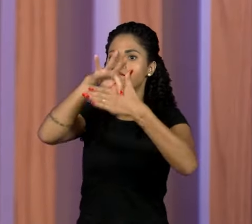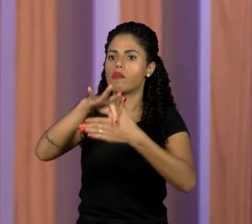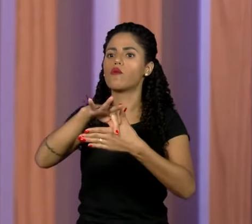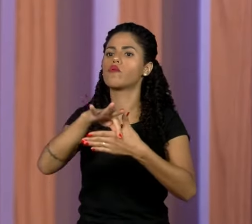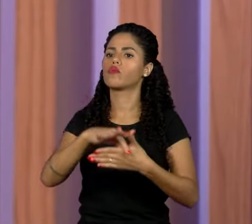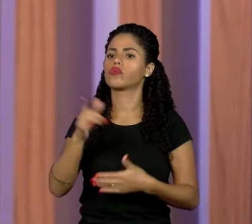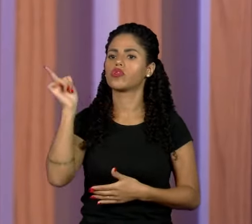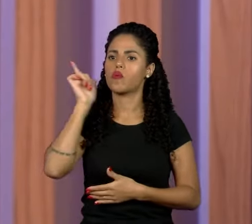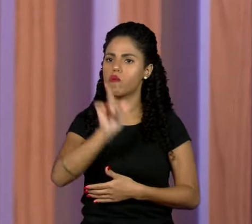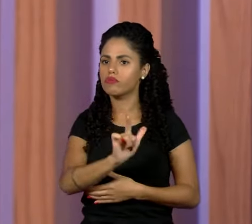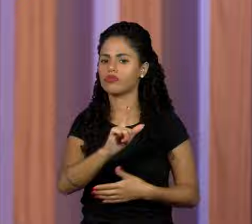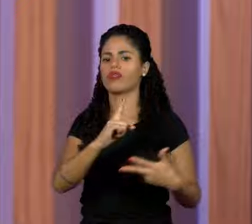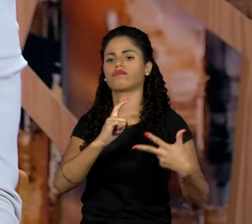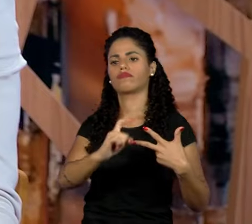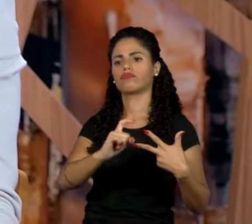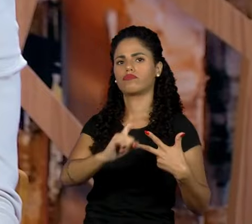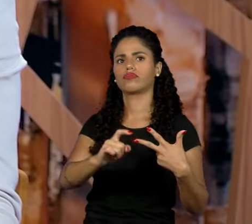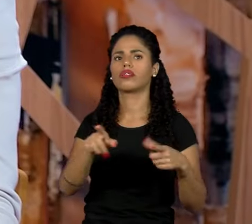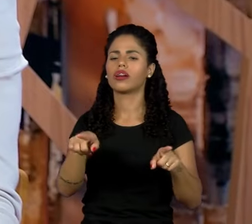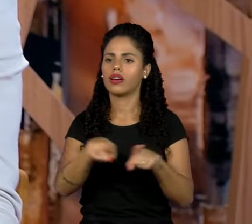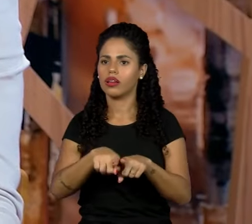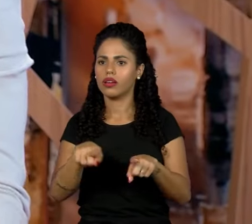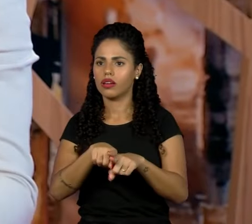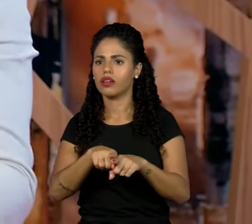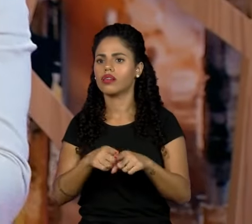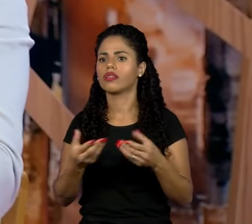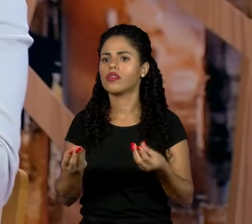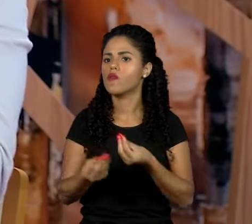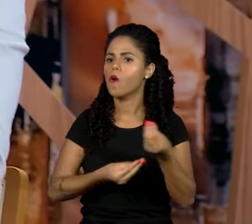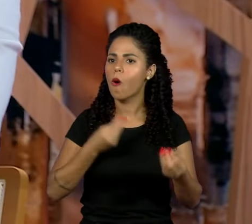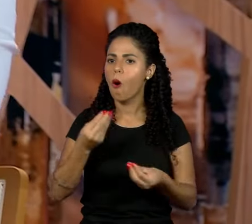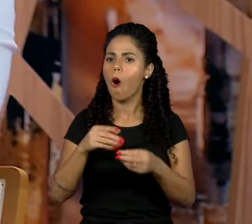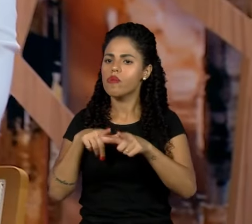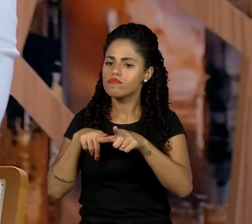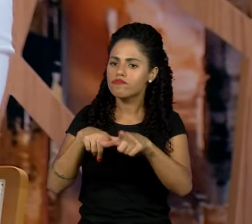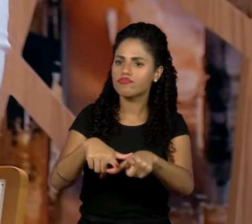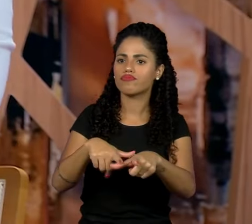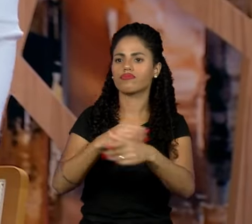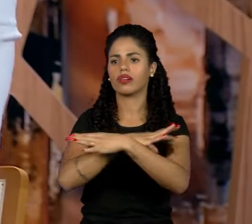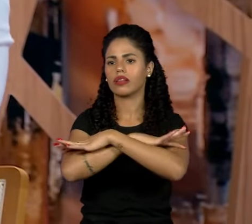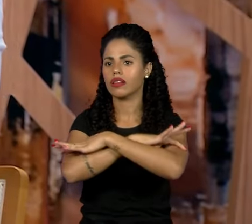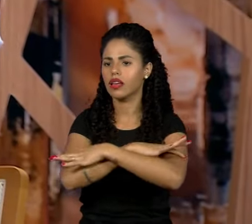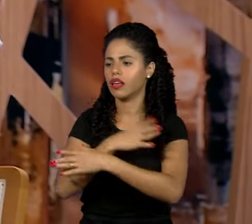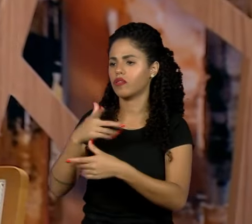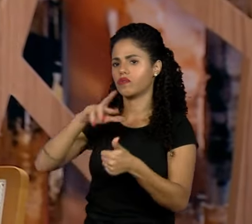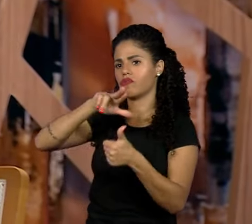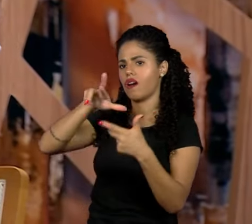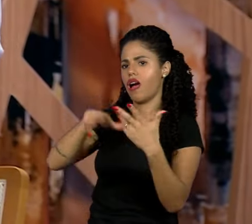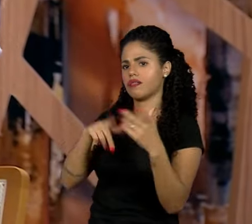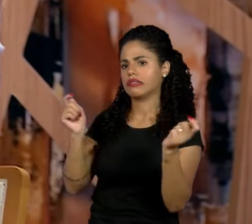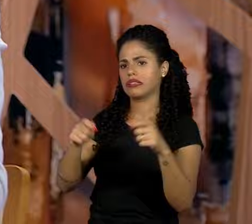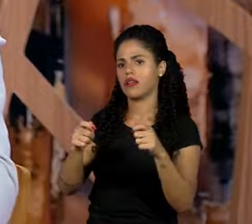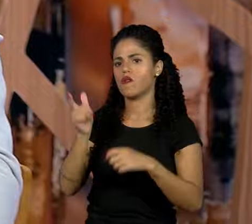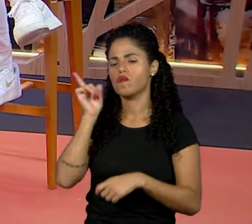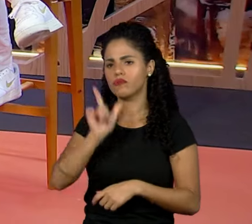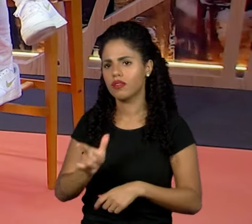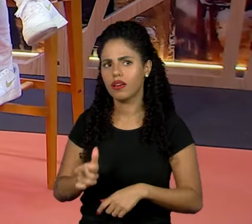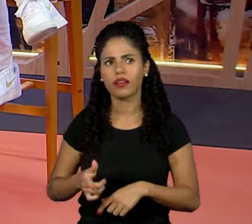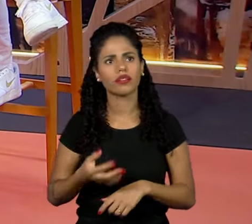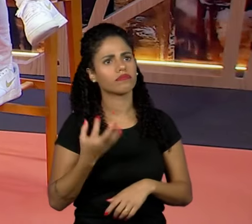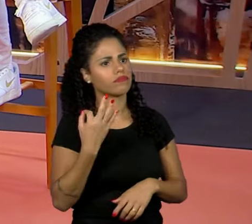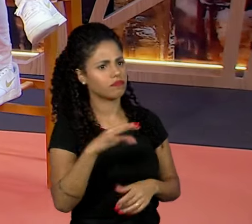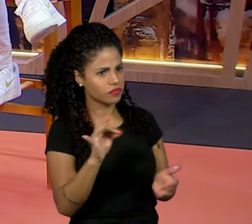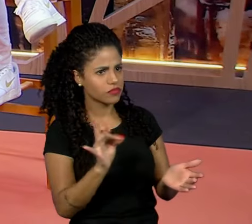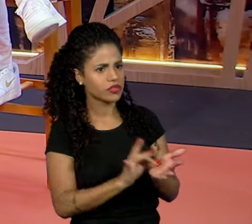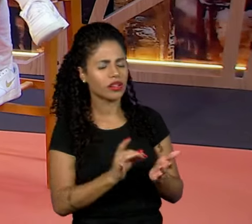que tenha como base as religiões de matriz africanas, talvez a gente consiga, de sonhar, fato, trazer, né, trazer essa laicidade do Estado. Também,